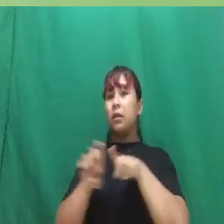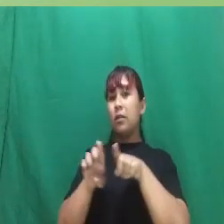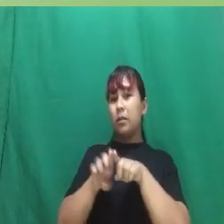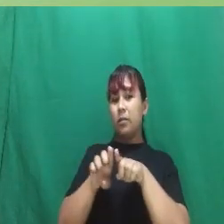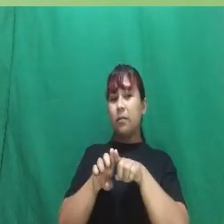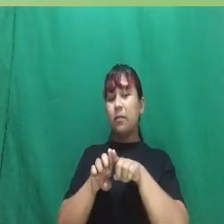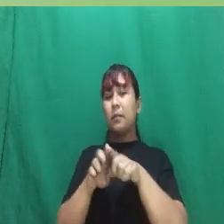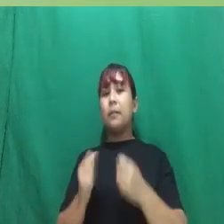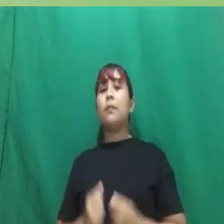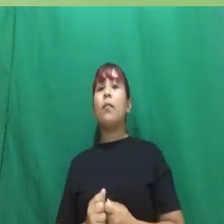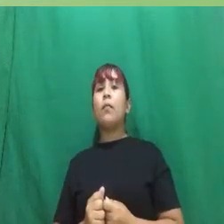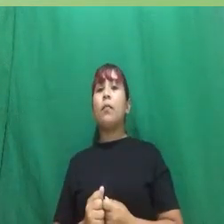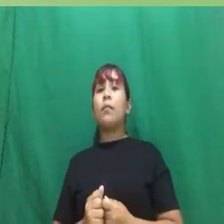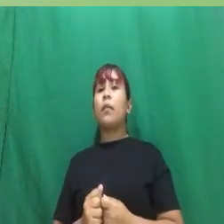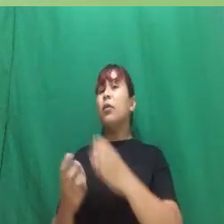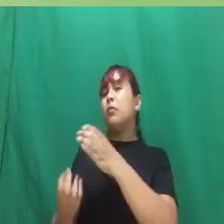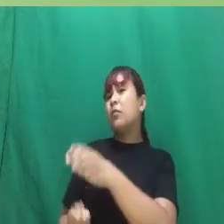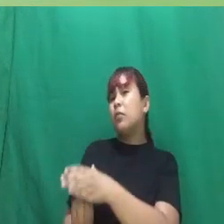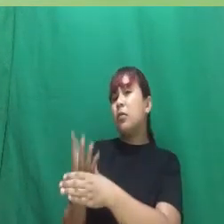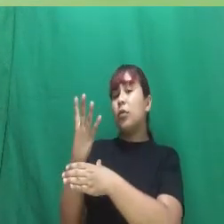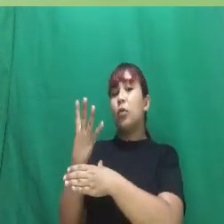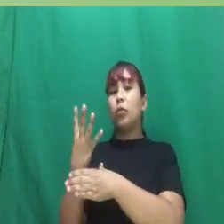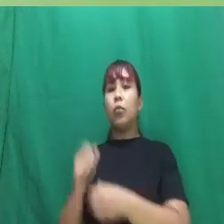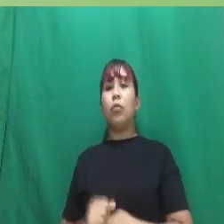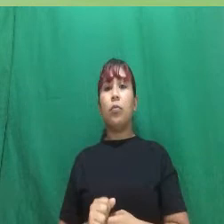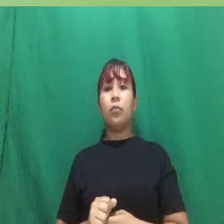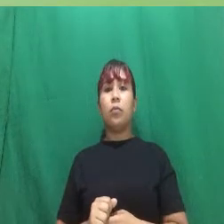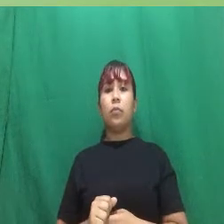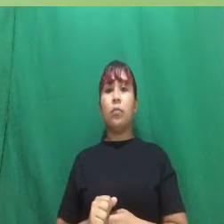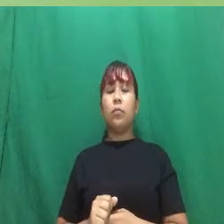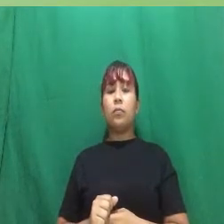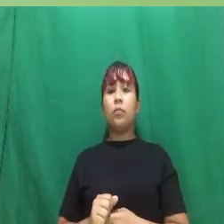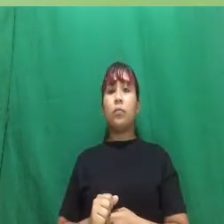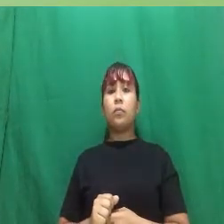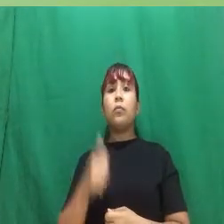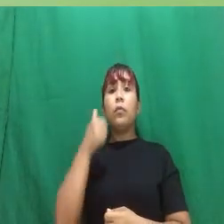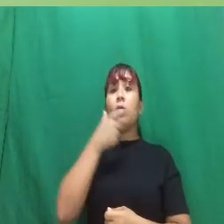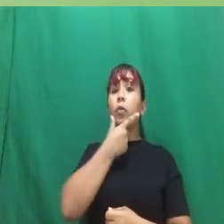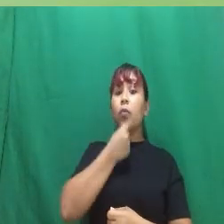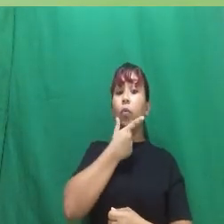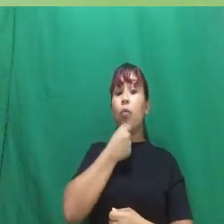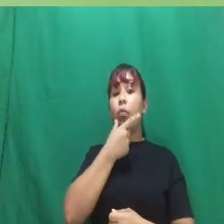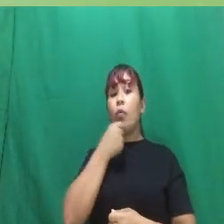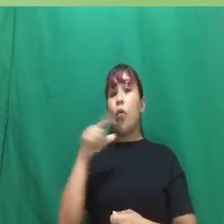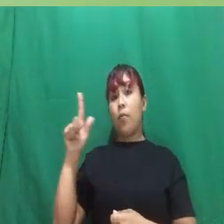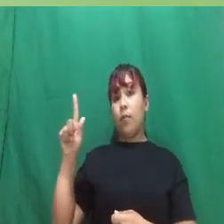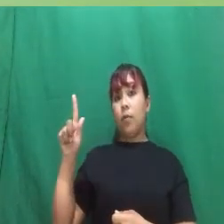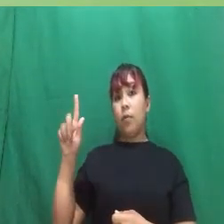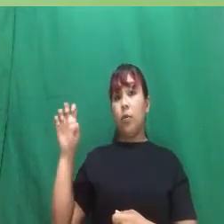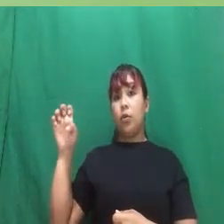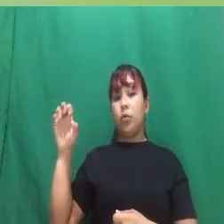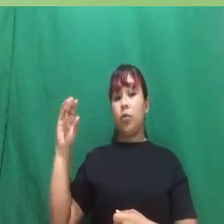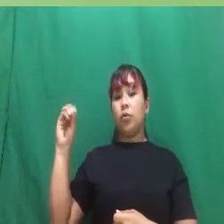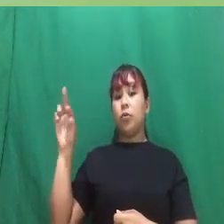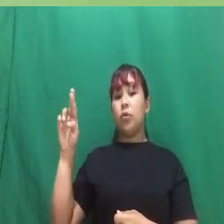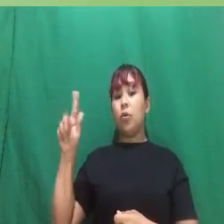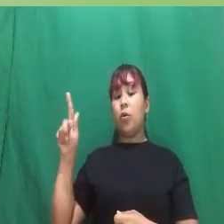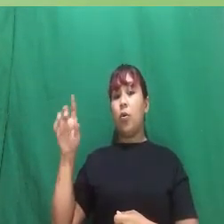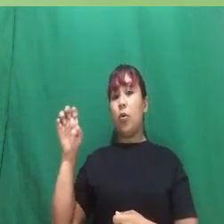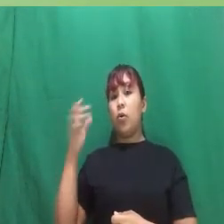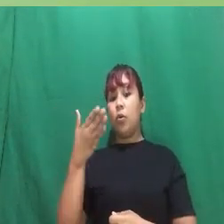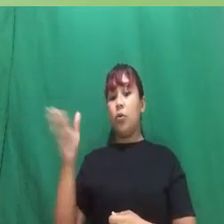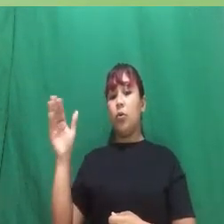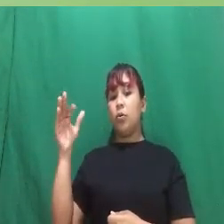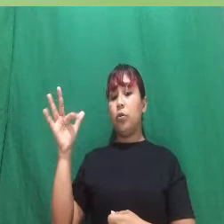simples, que são grandes ao mesmo tempo, né? A violência do olhar de um branco com um